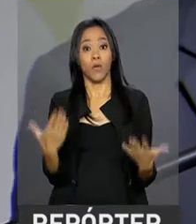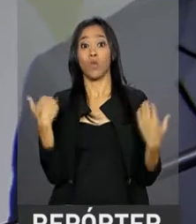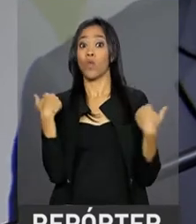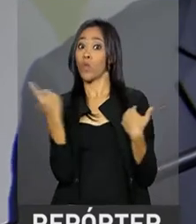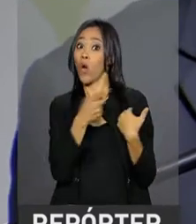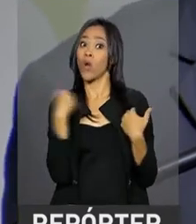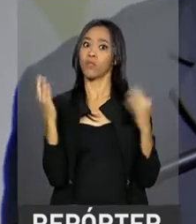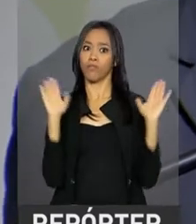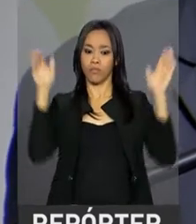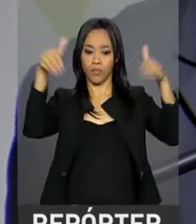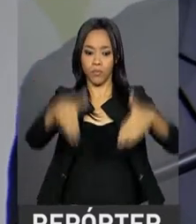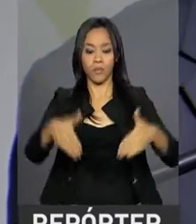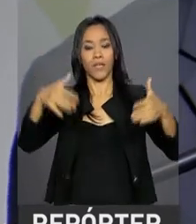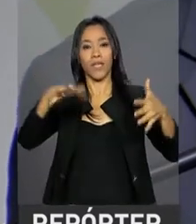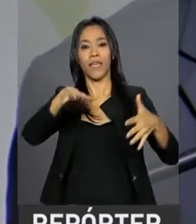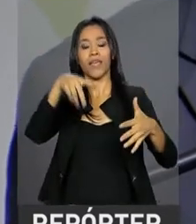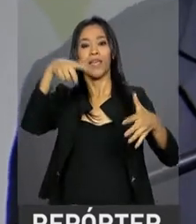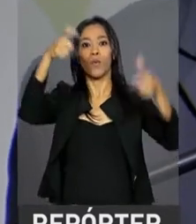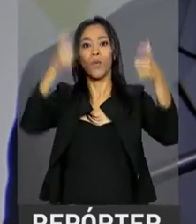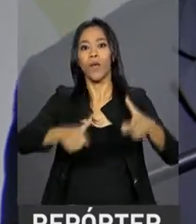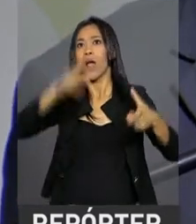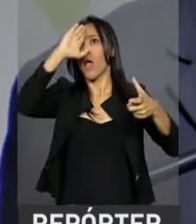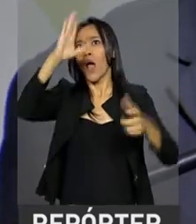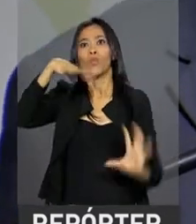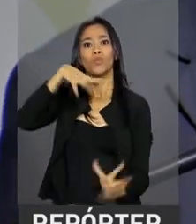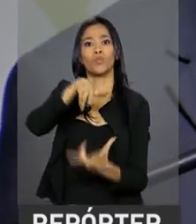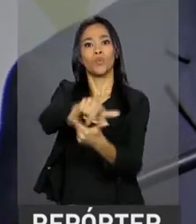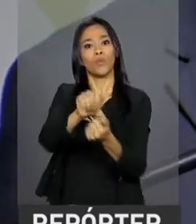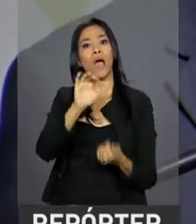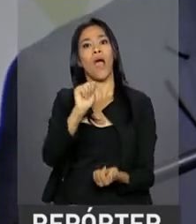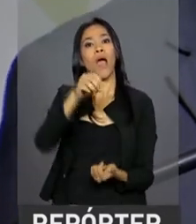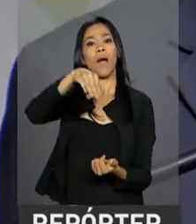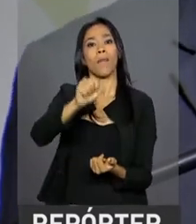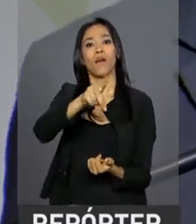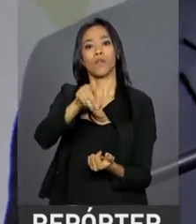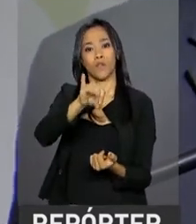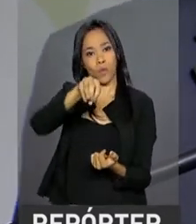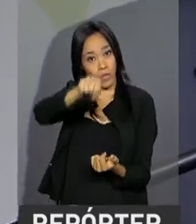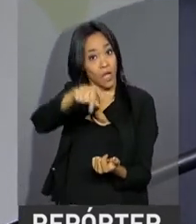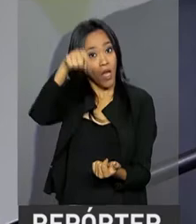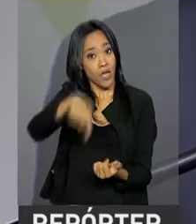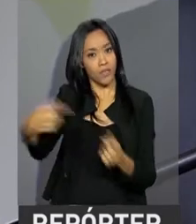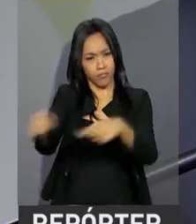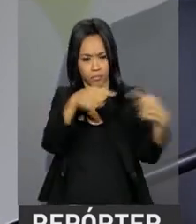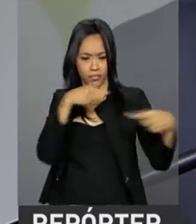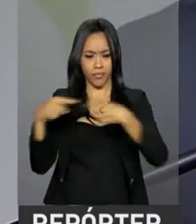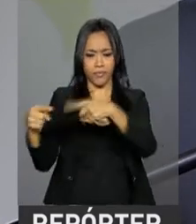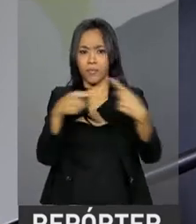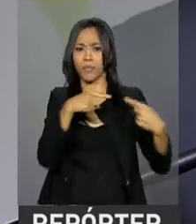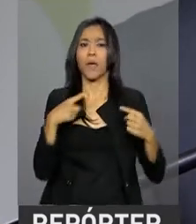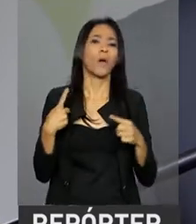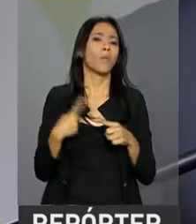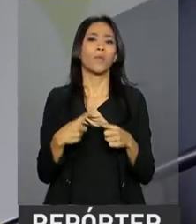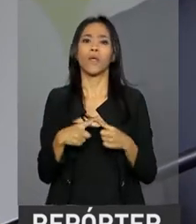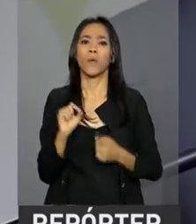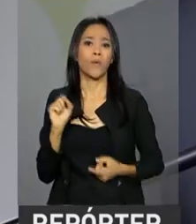do mundo que é a amazônia e principalmente o